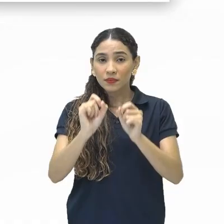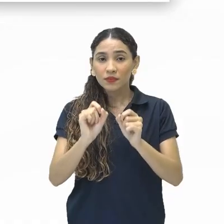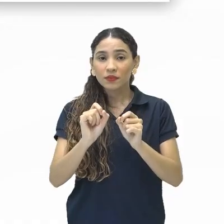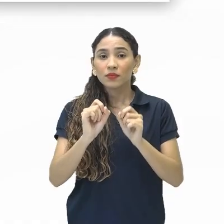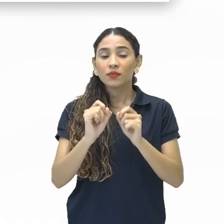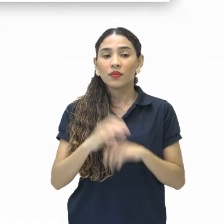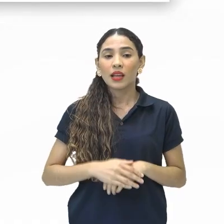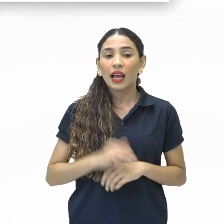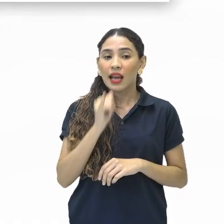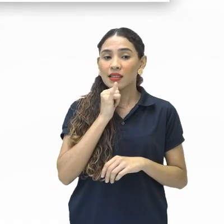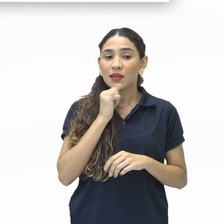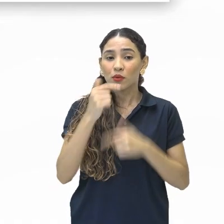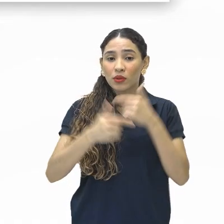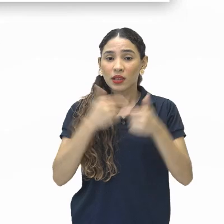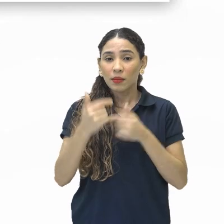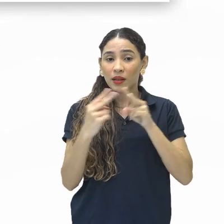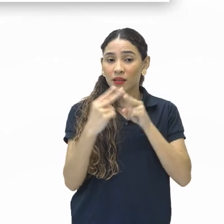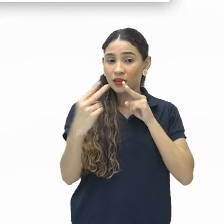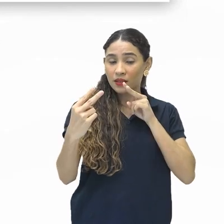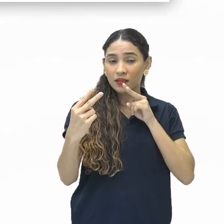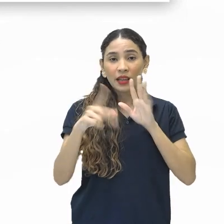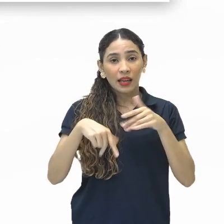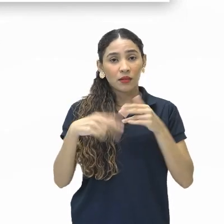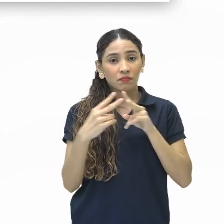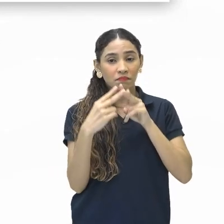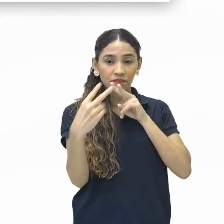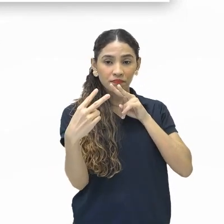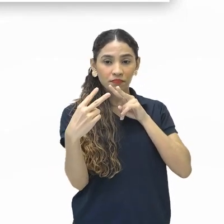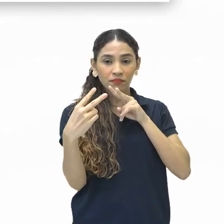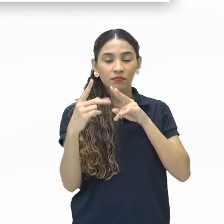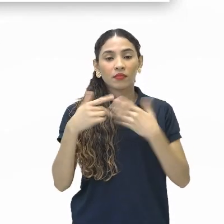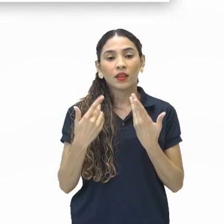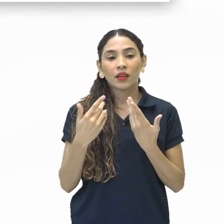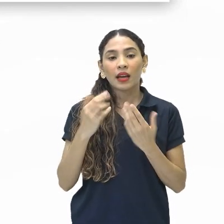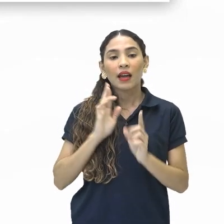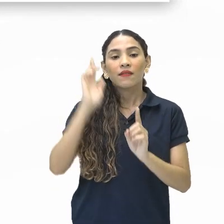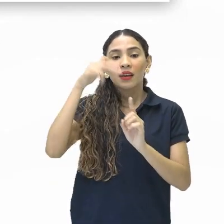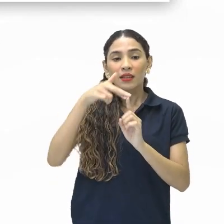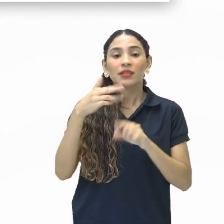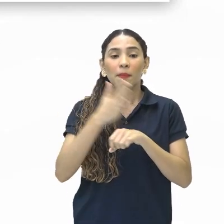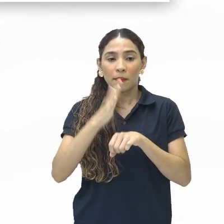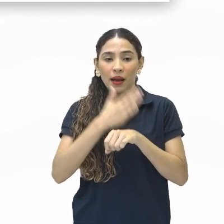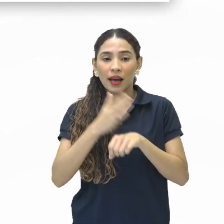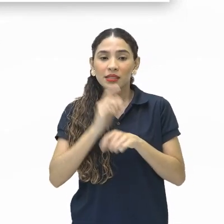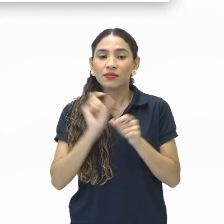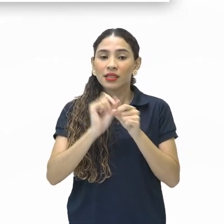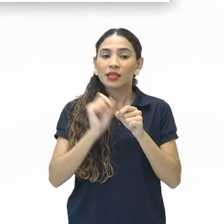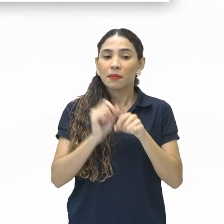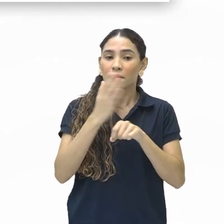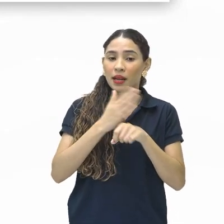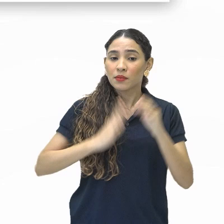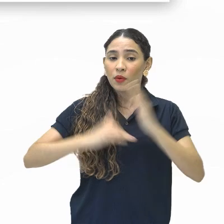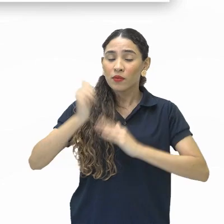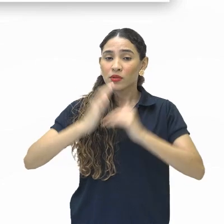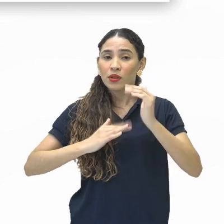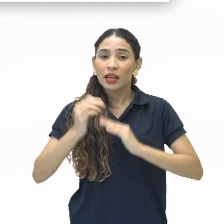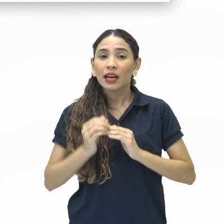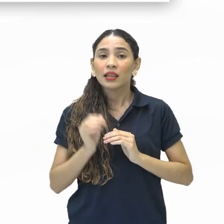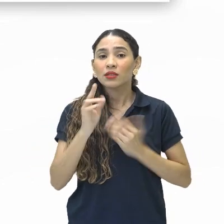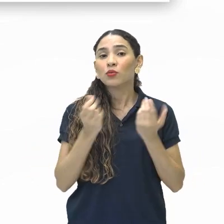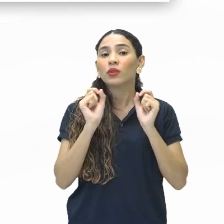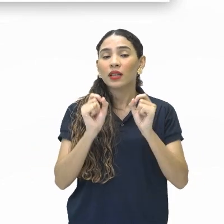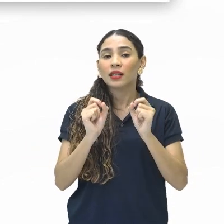home office, tá bom? É o trabalho remoto, né? É aquele que refere-se à prática de realizar atividades profissionais